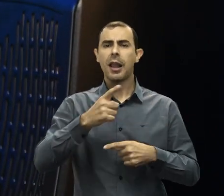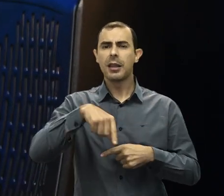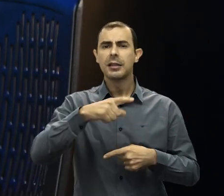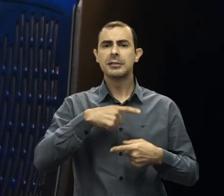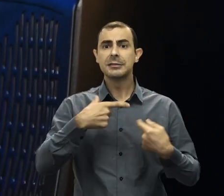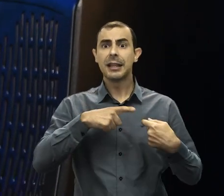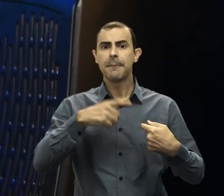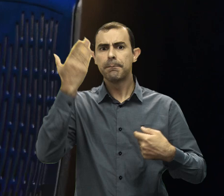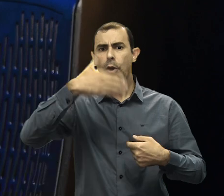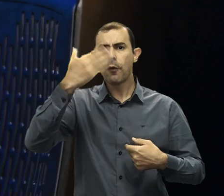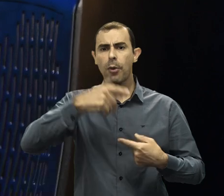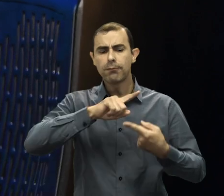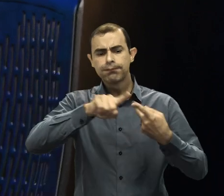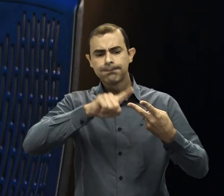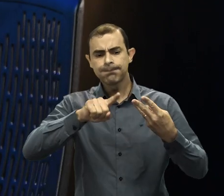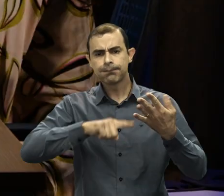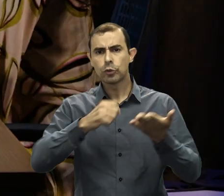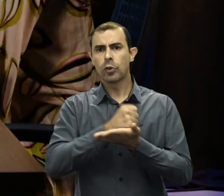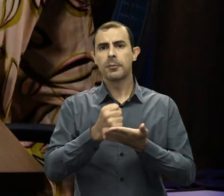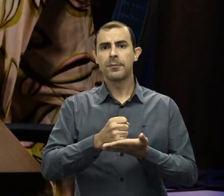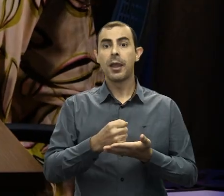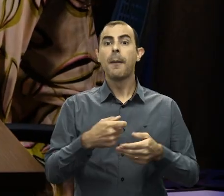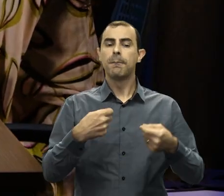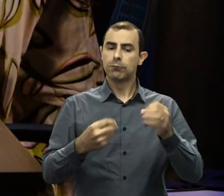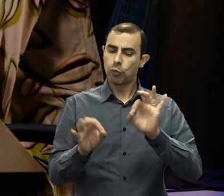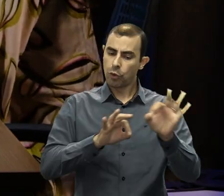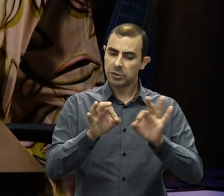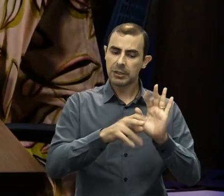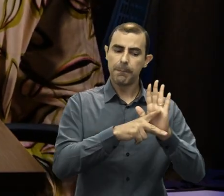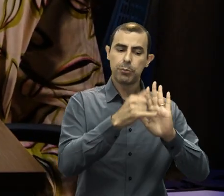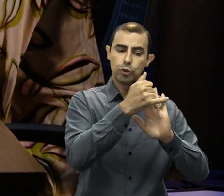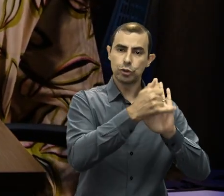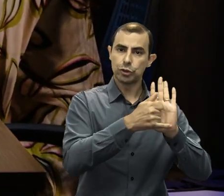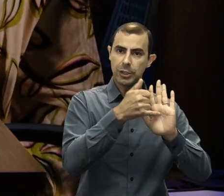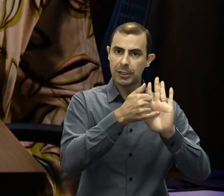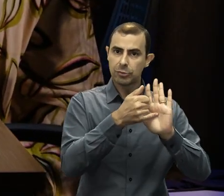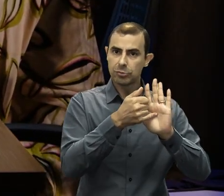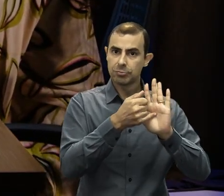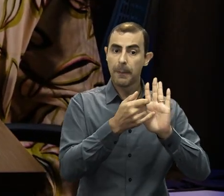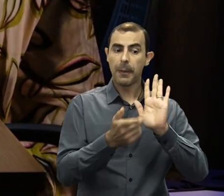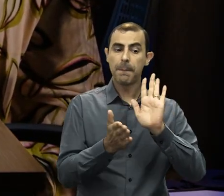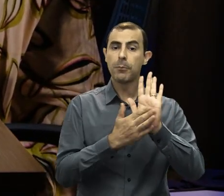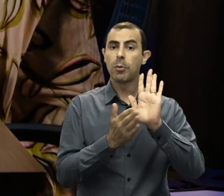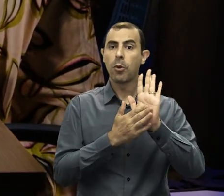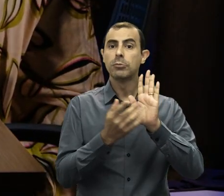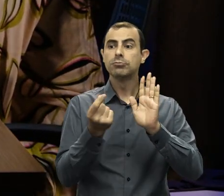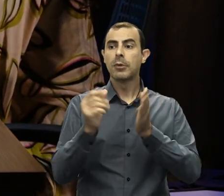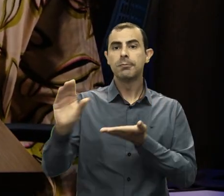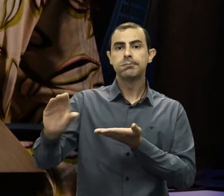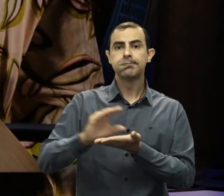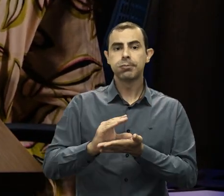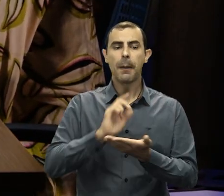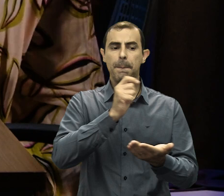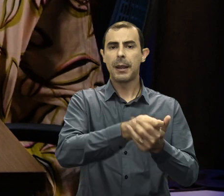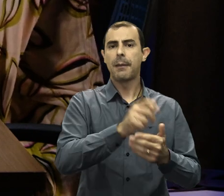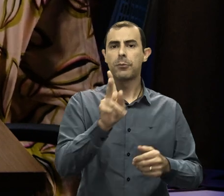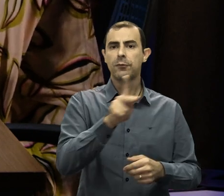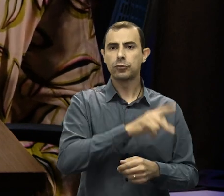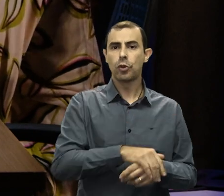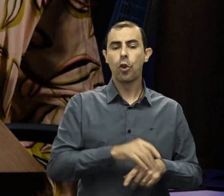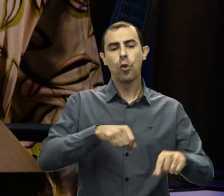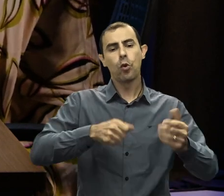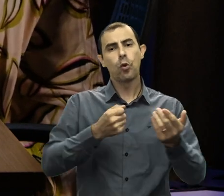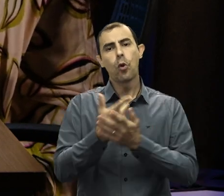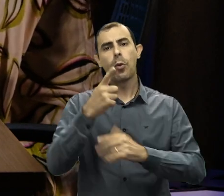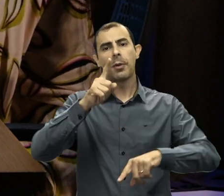um fim, tem um porquê. Tem um porquê. Então, você vai fazer um projeto, para captar recursos ali para pagamento de professor, para compra de